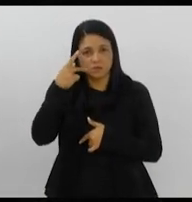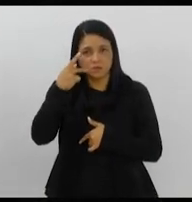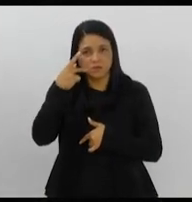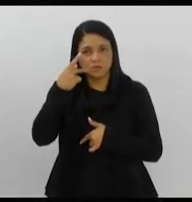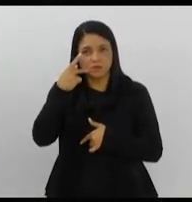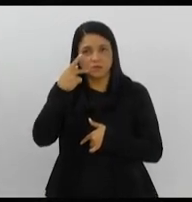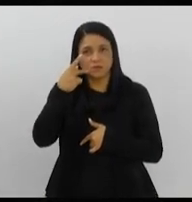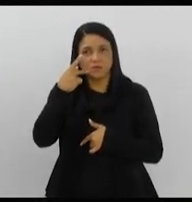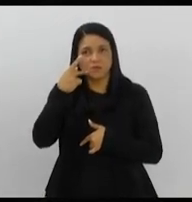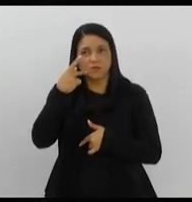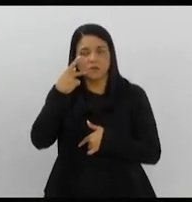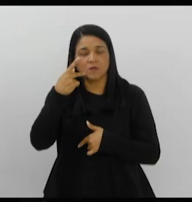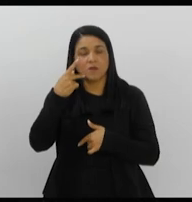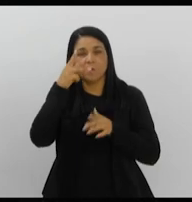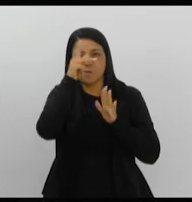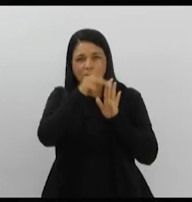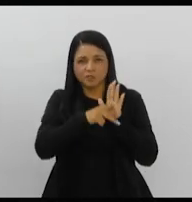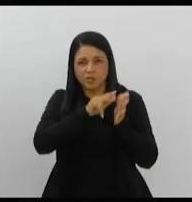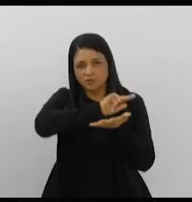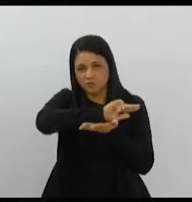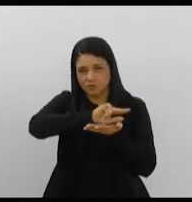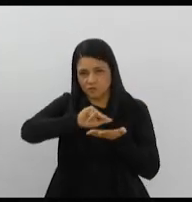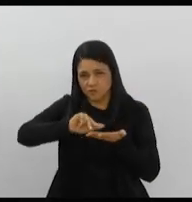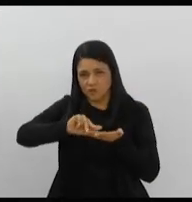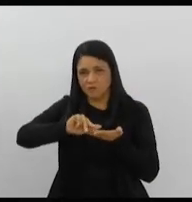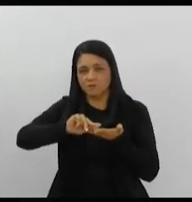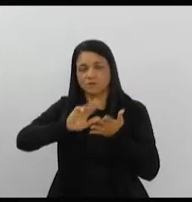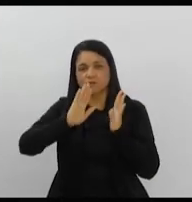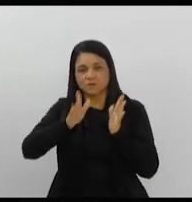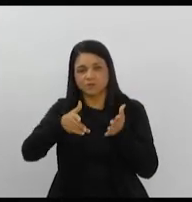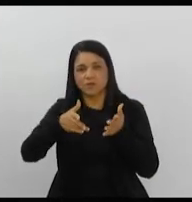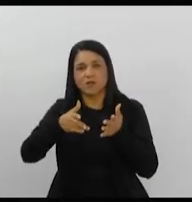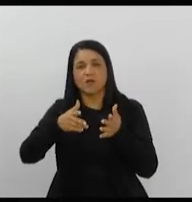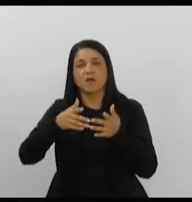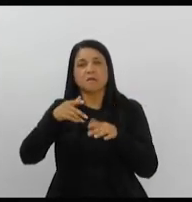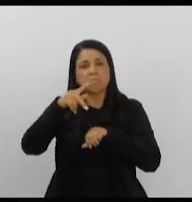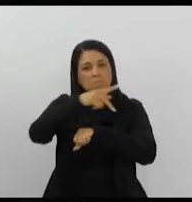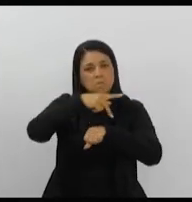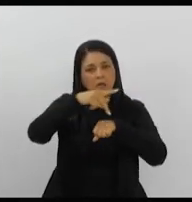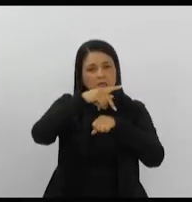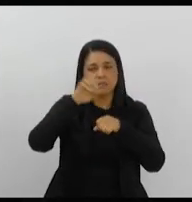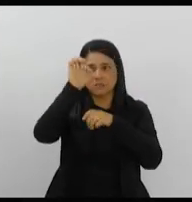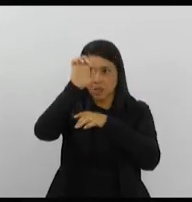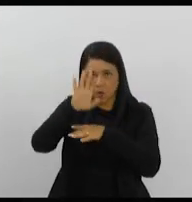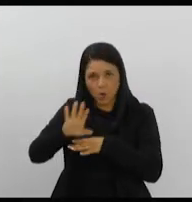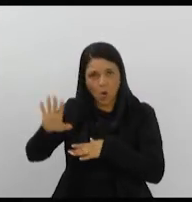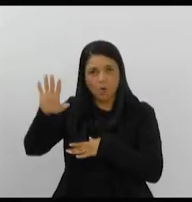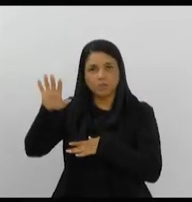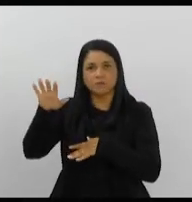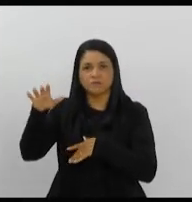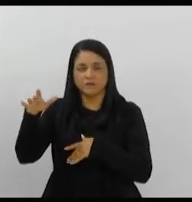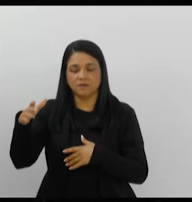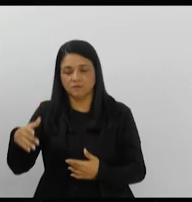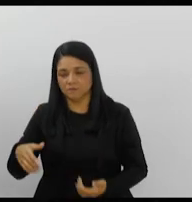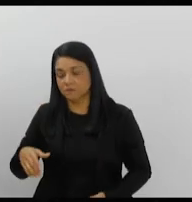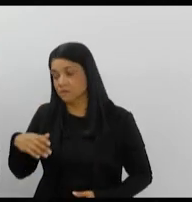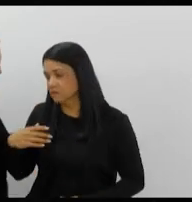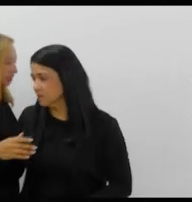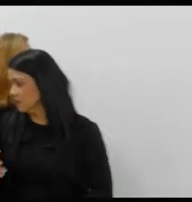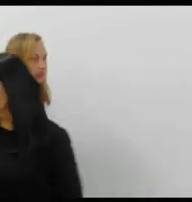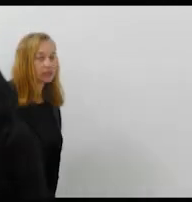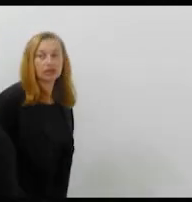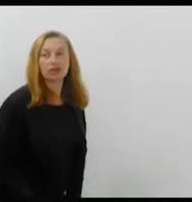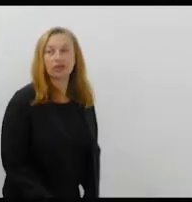São projetos que já aconteceram em países europeus, mas lá em Niterói, eu também,